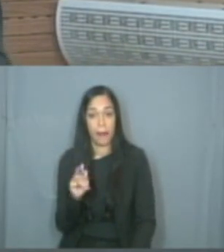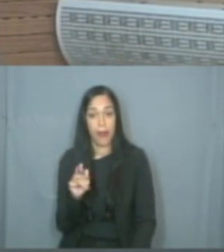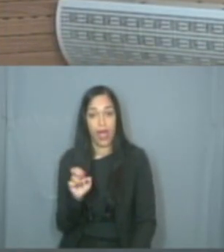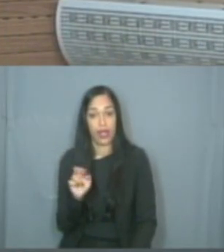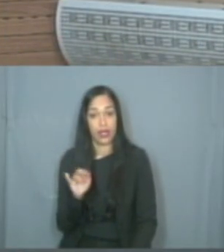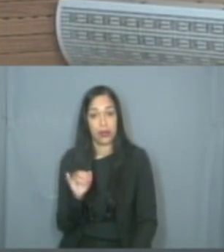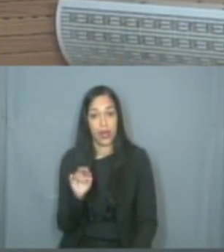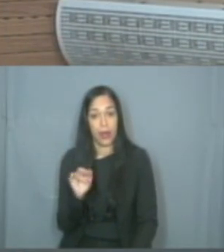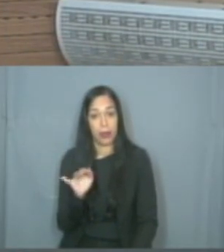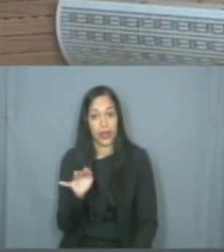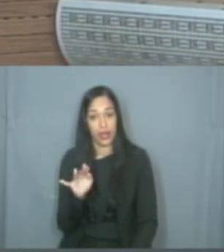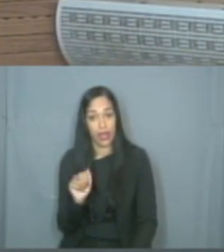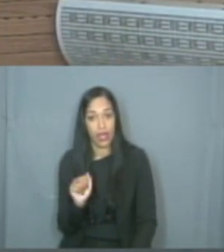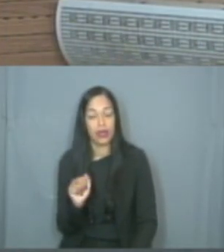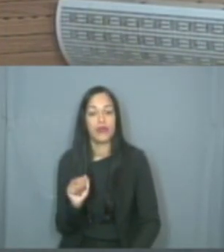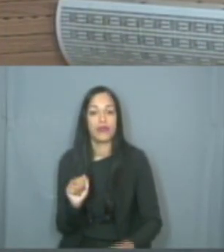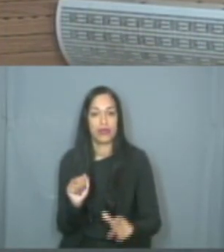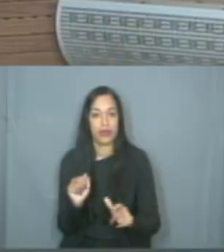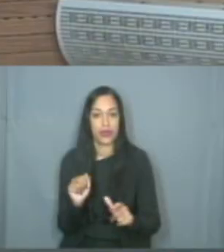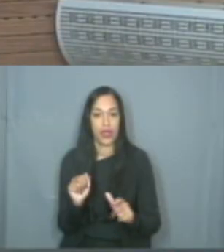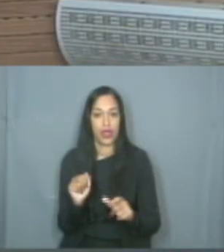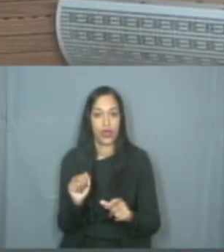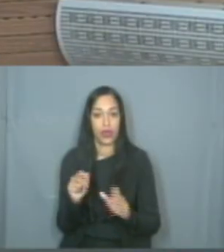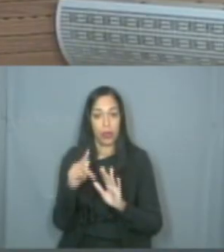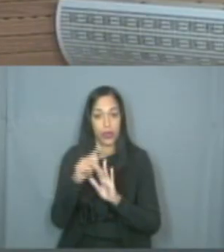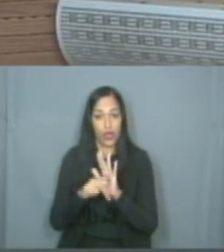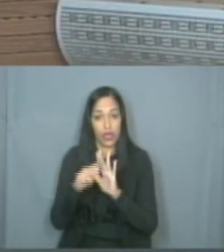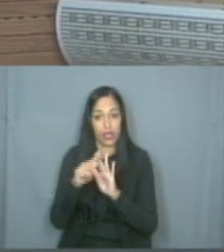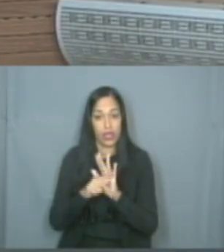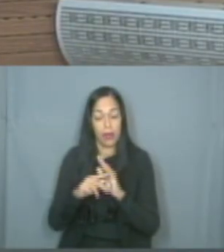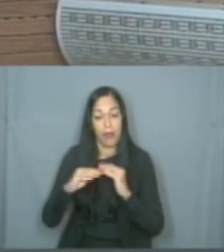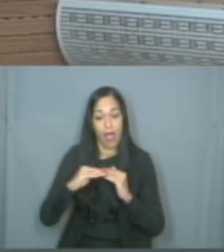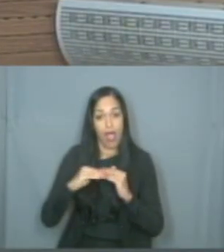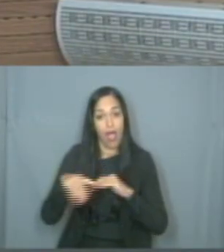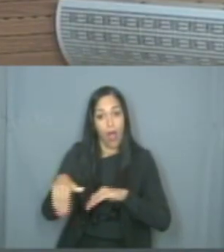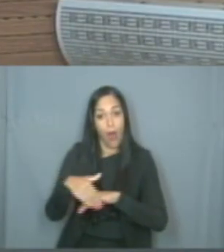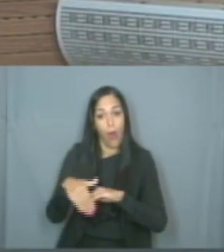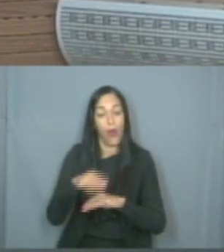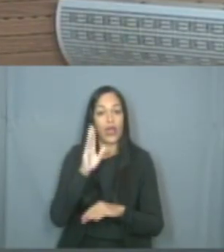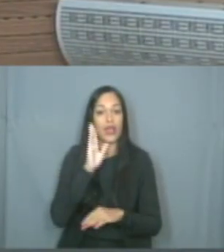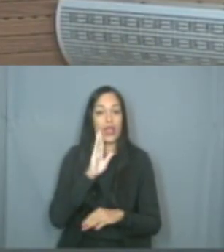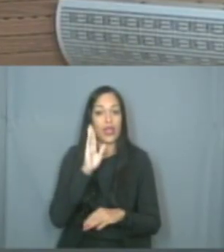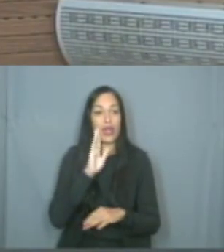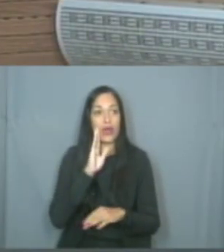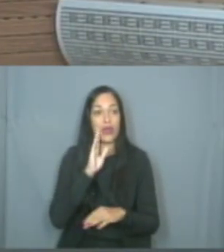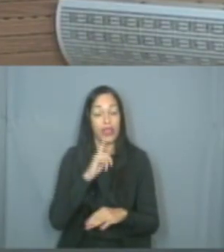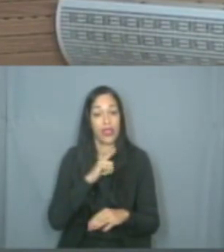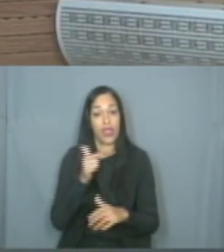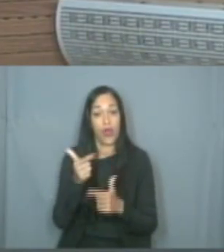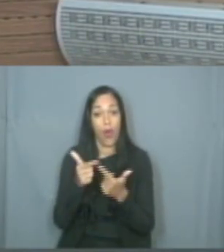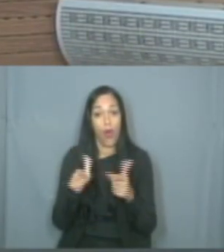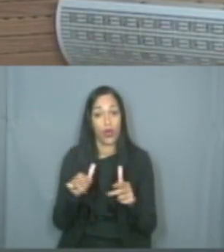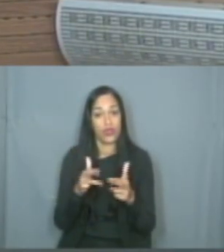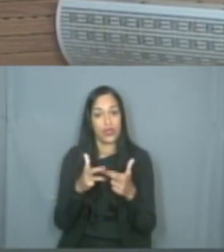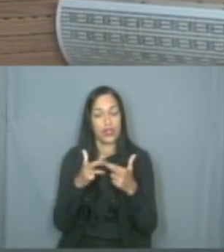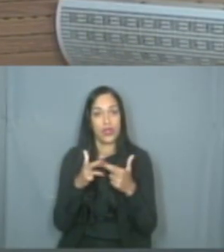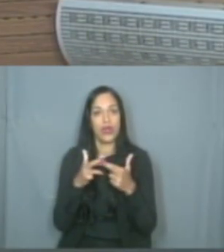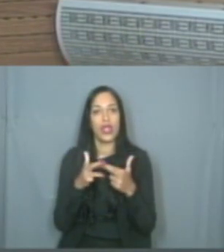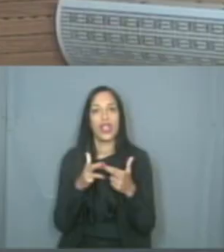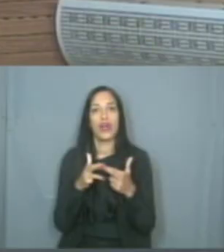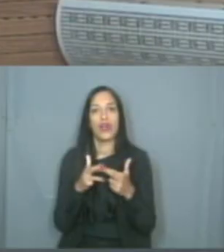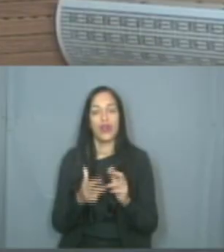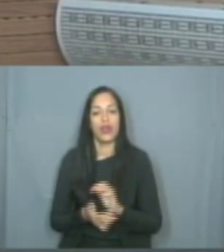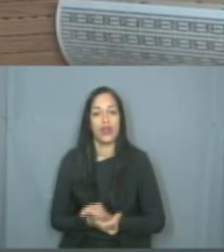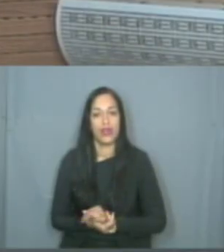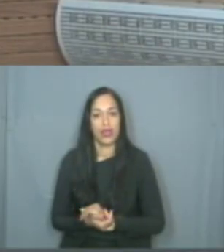do Sancho, no programa Calçada Legal. Como esse, existem outros requerimentos também solicitando